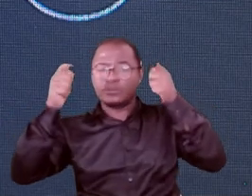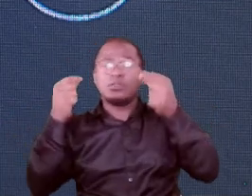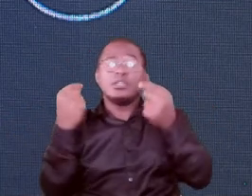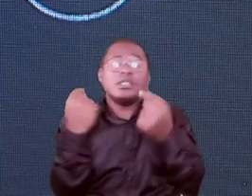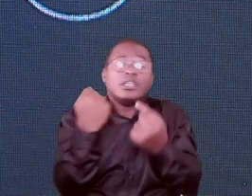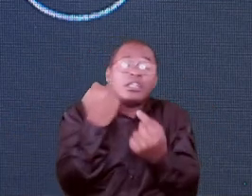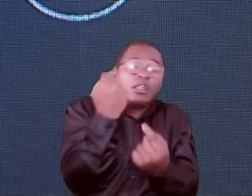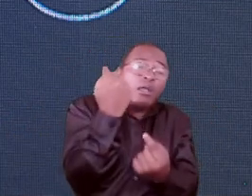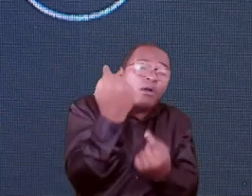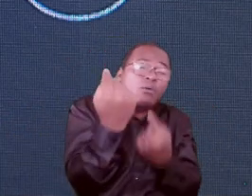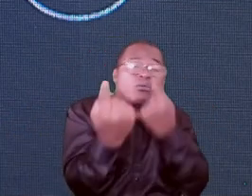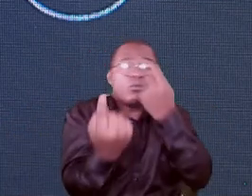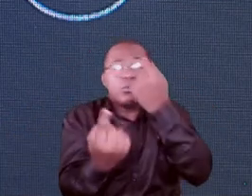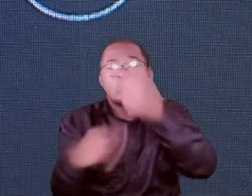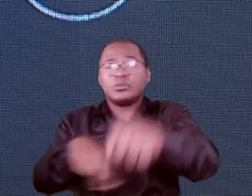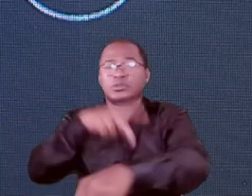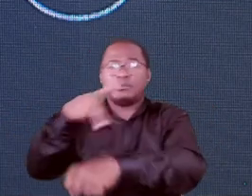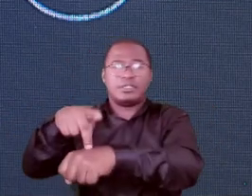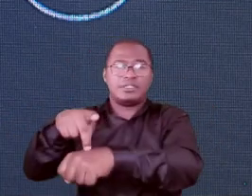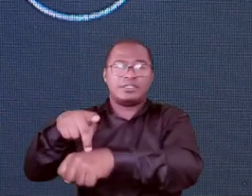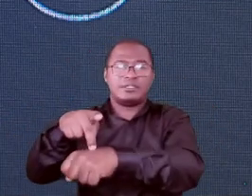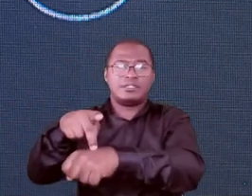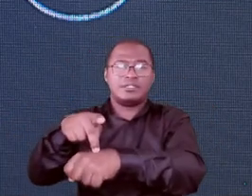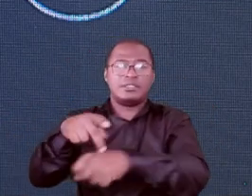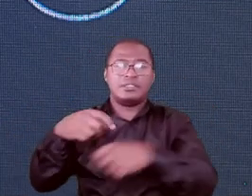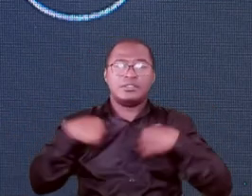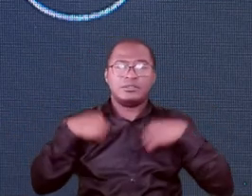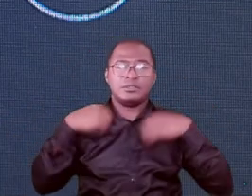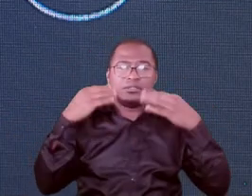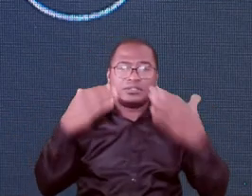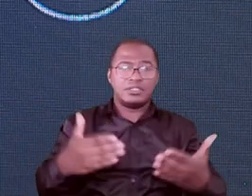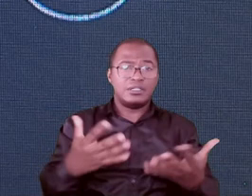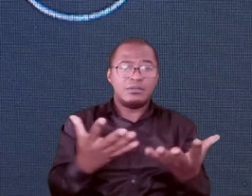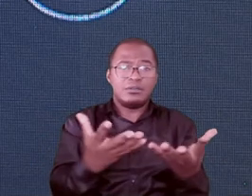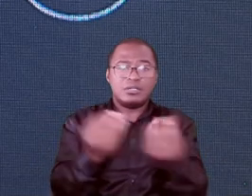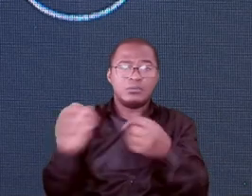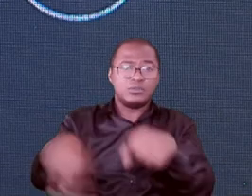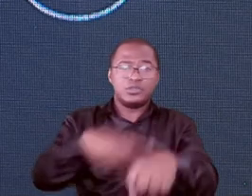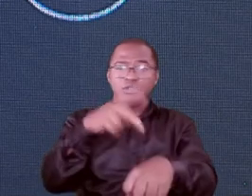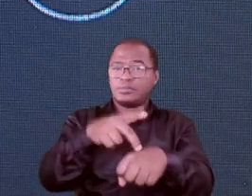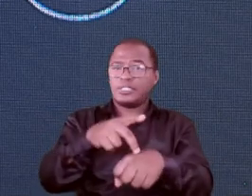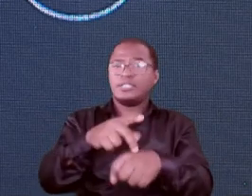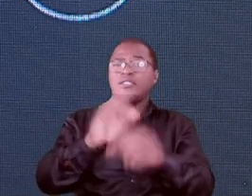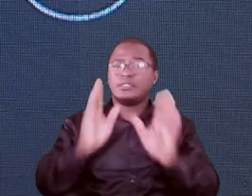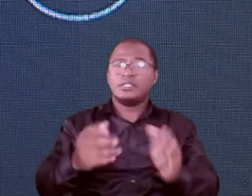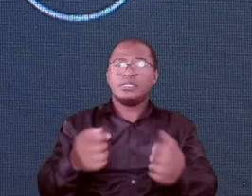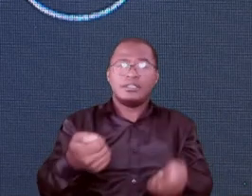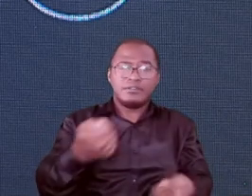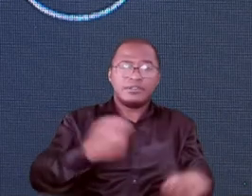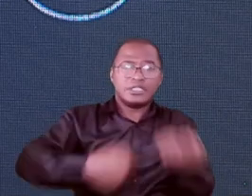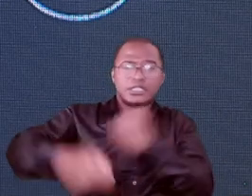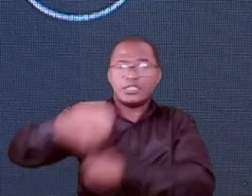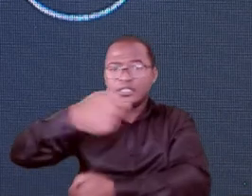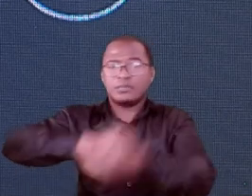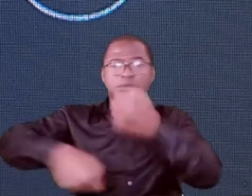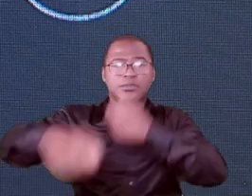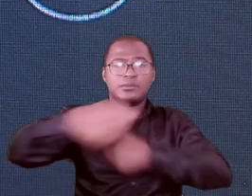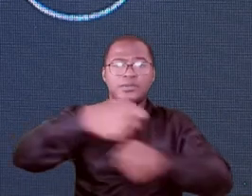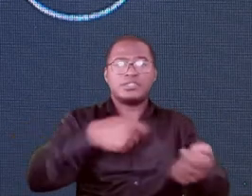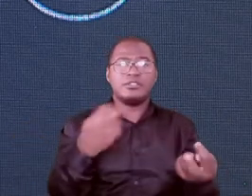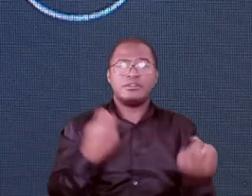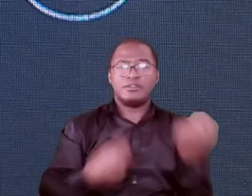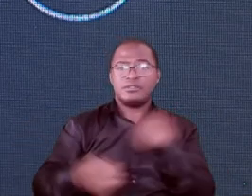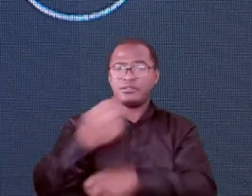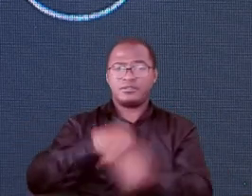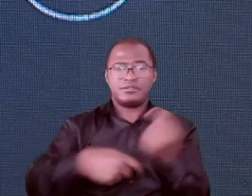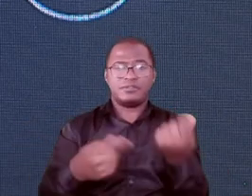local em 15 países com todos os meios de pagamento fazendo movimentação financeira Então não é que a gente é só uma camada em cima